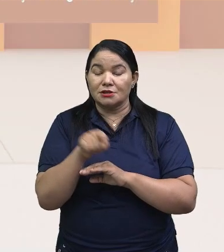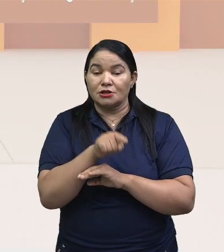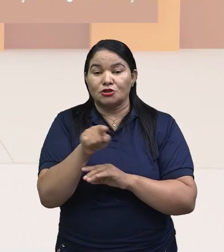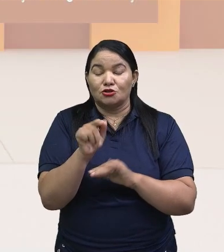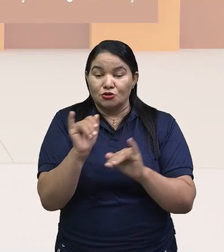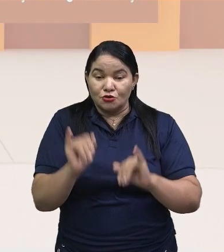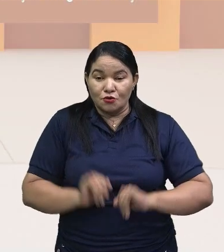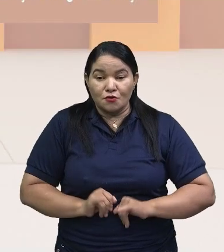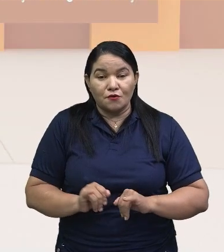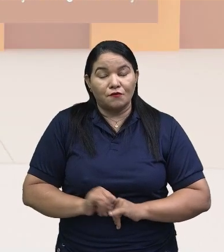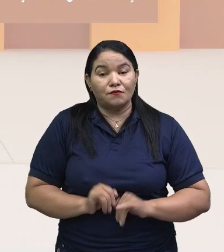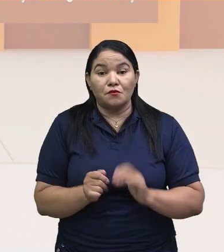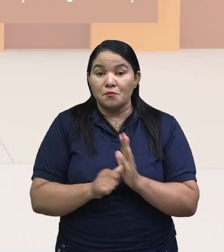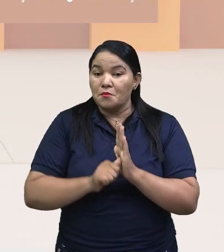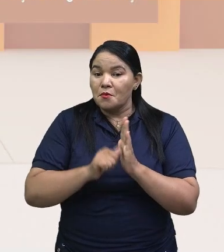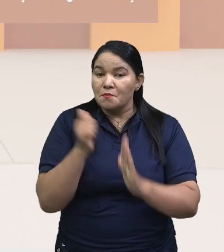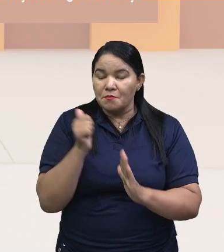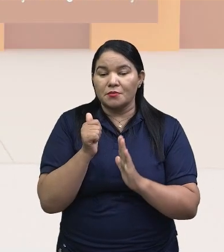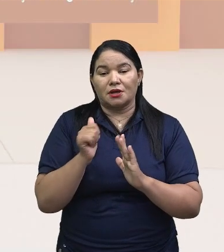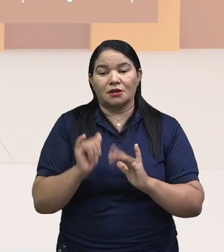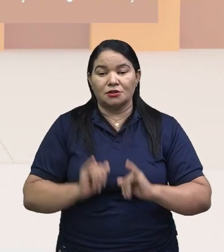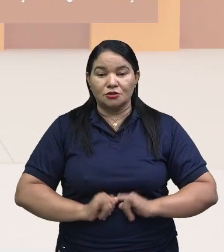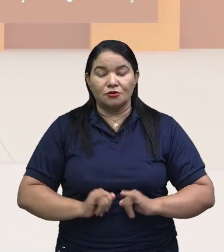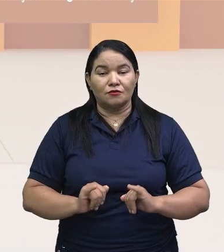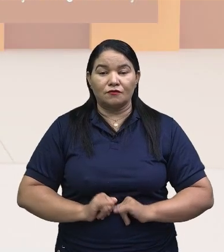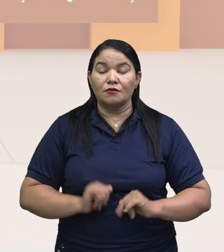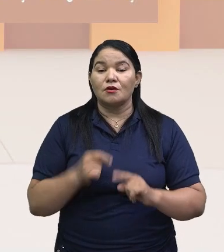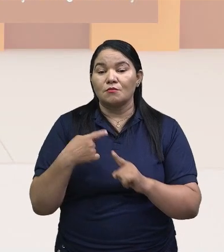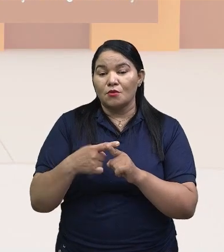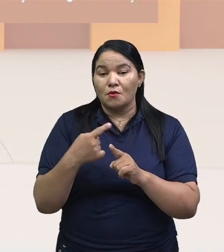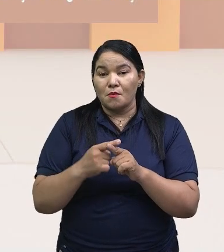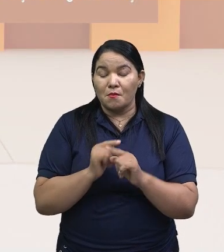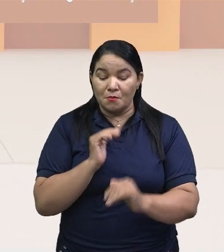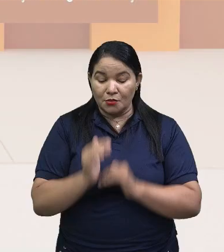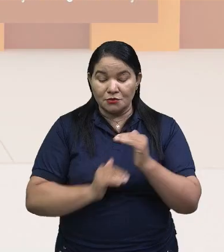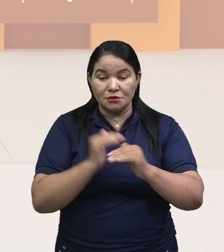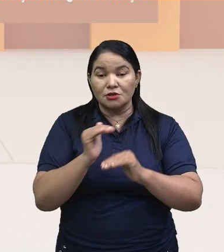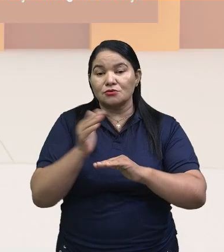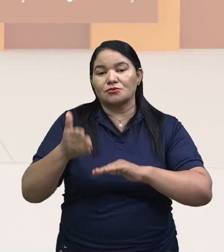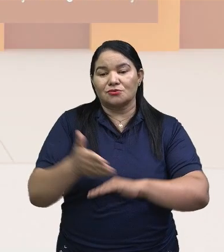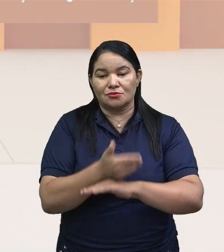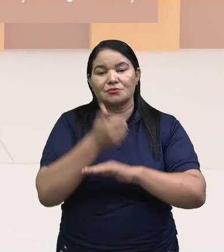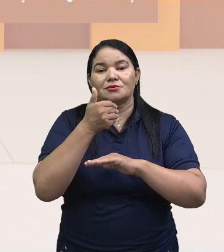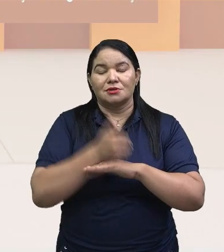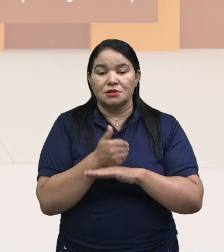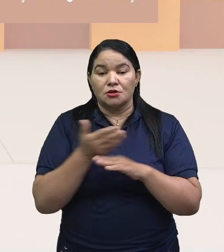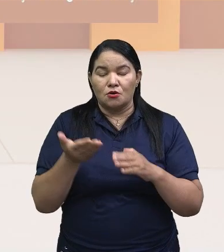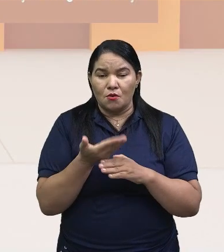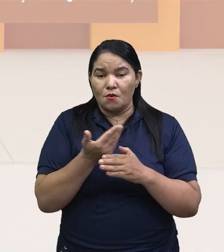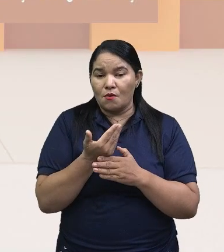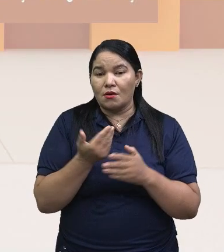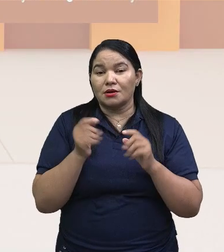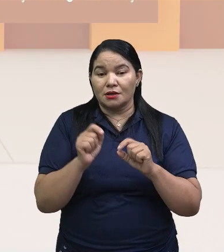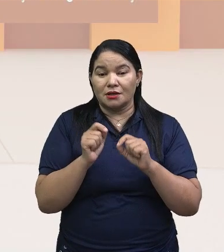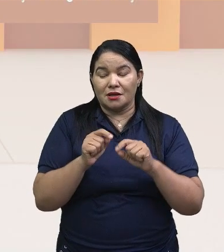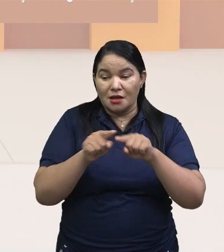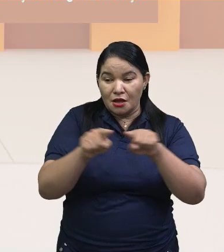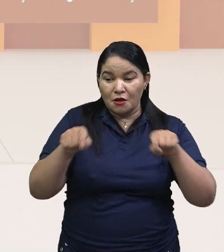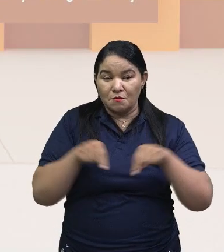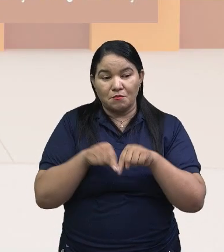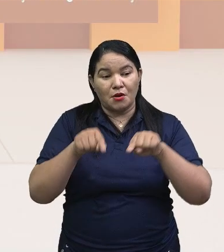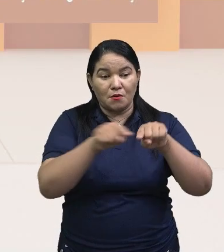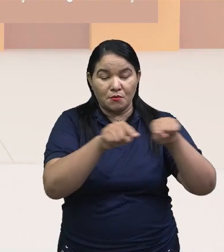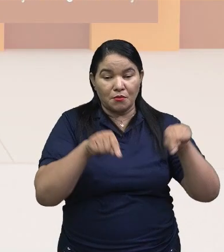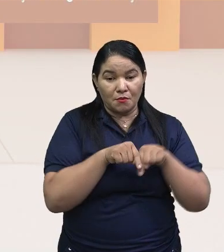sofrer, vão ser os primeiros a sofrer por esse processo de colonização, né? Que vai acabar